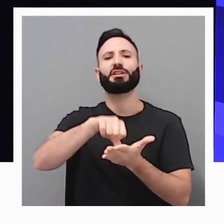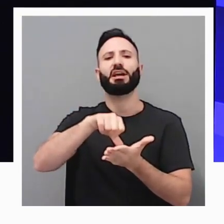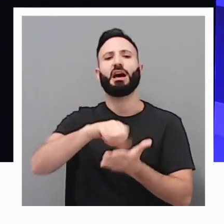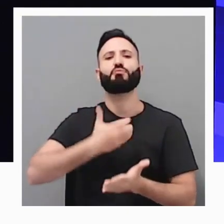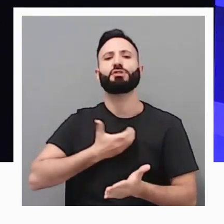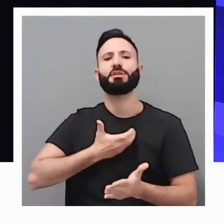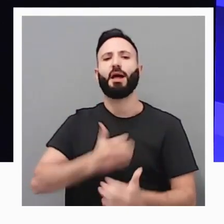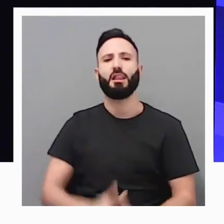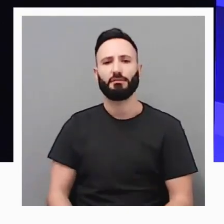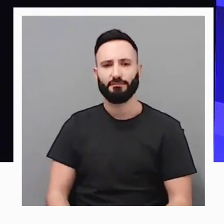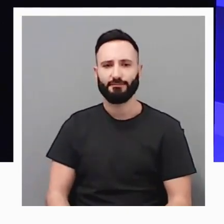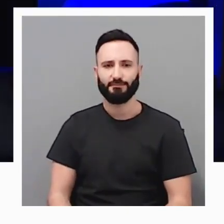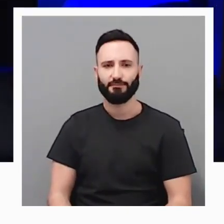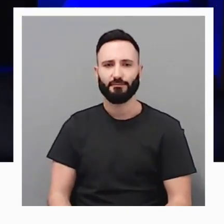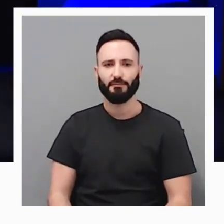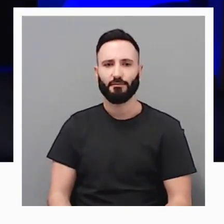vamos.